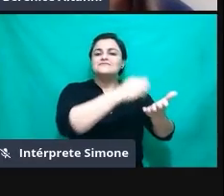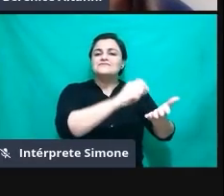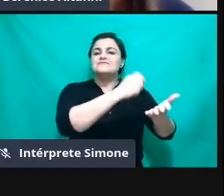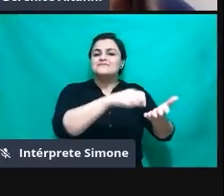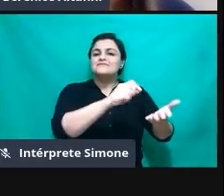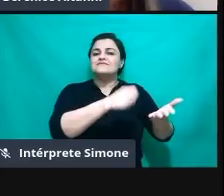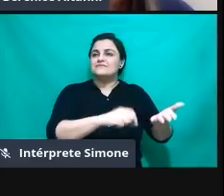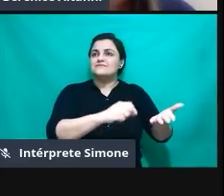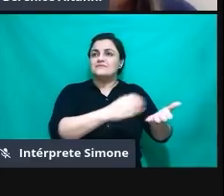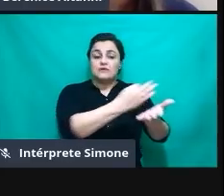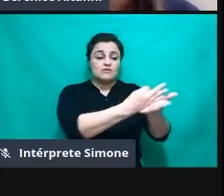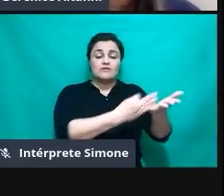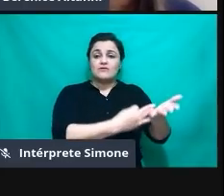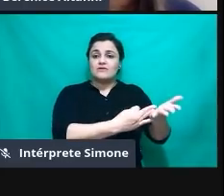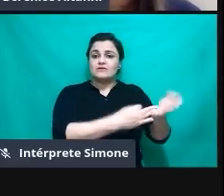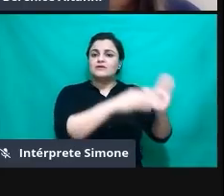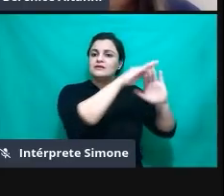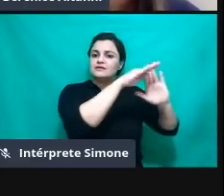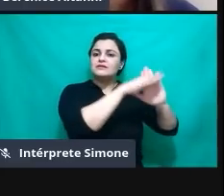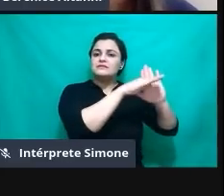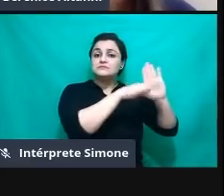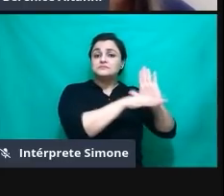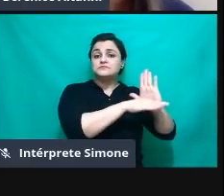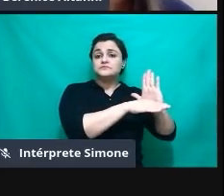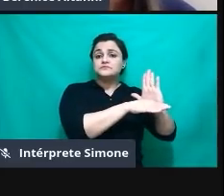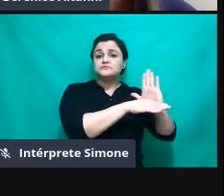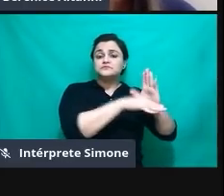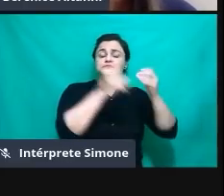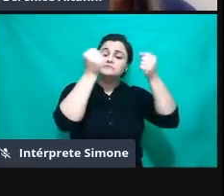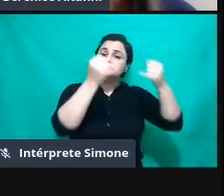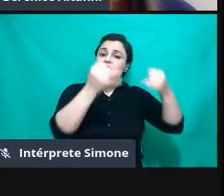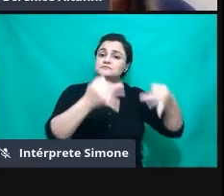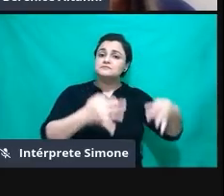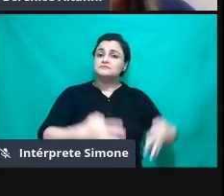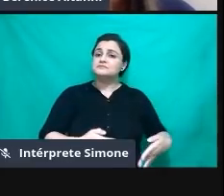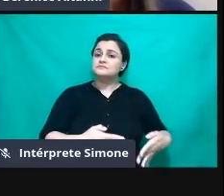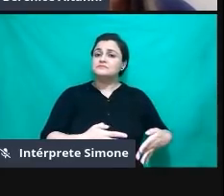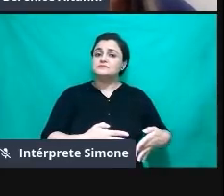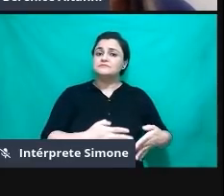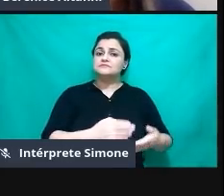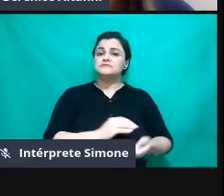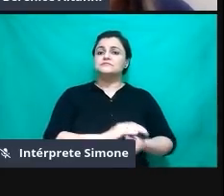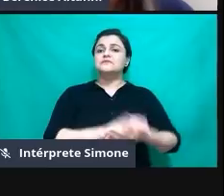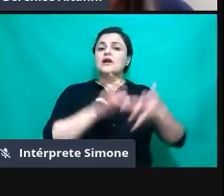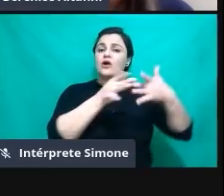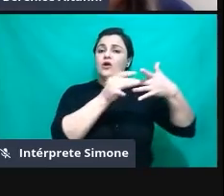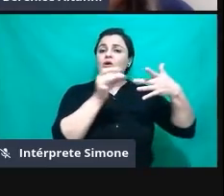desse texto. Eu posso também utilizar as receitas para fazer uma pesquisa,